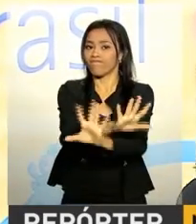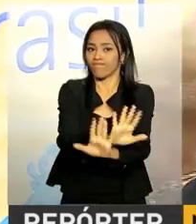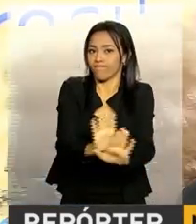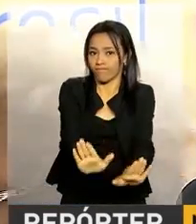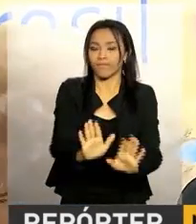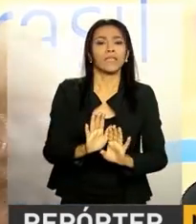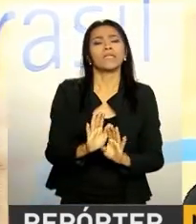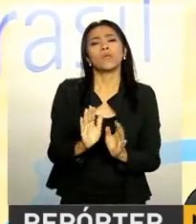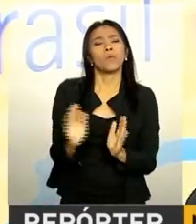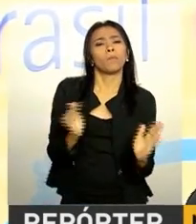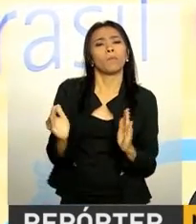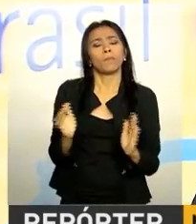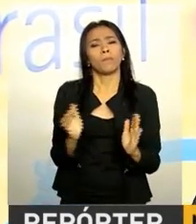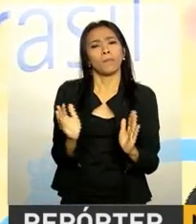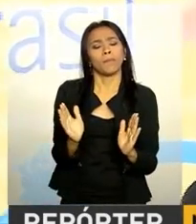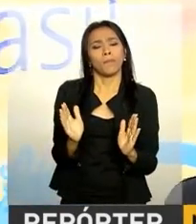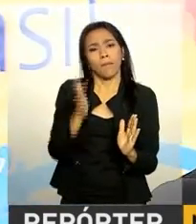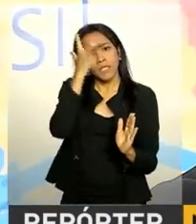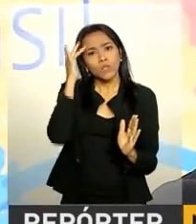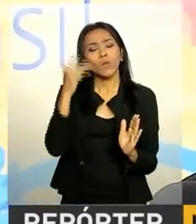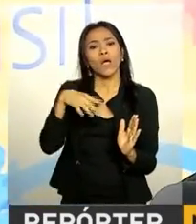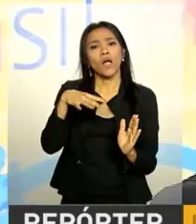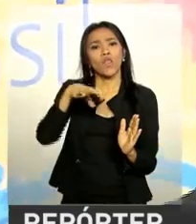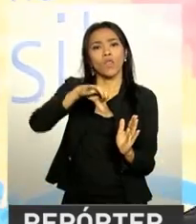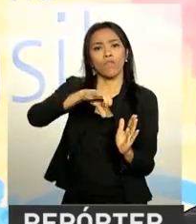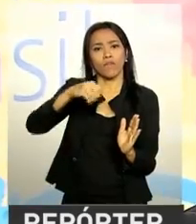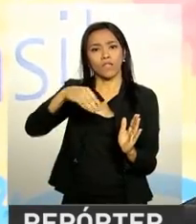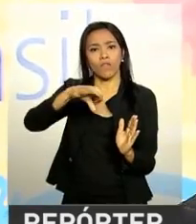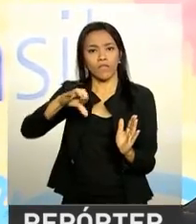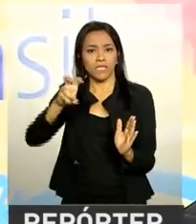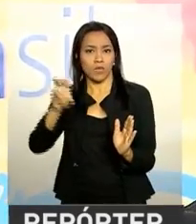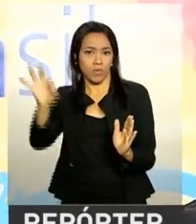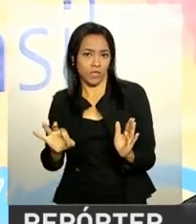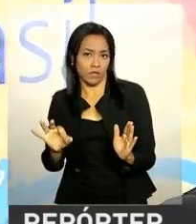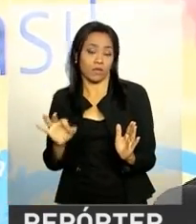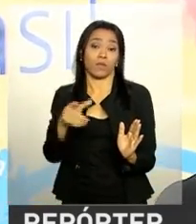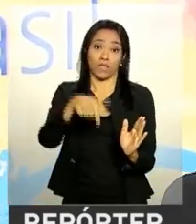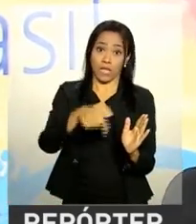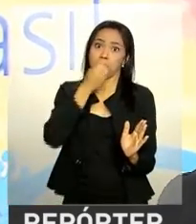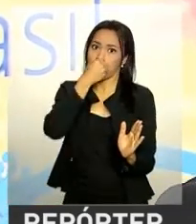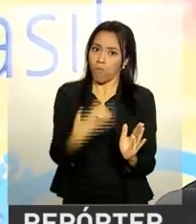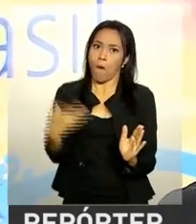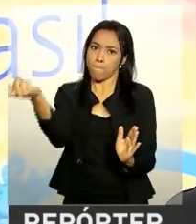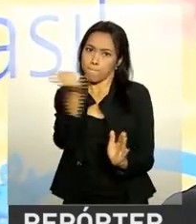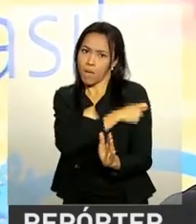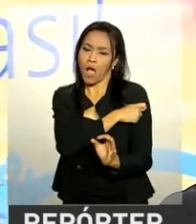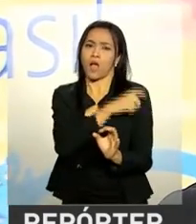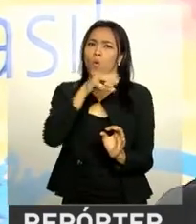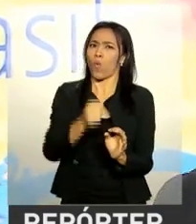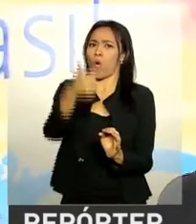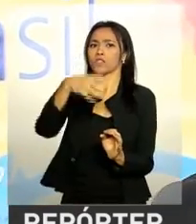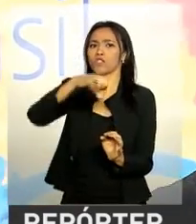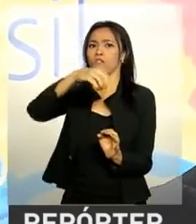uma perspectiva de resposta da pessoa de 90% a 95%, ou seja, a perspectiva de eficácia dela é de quase